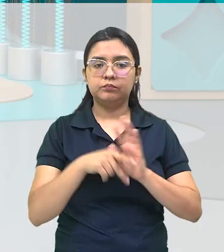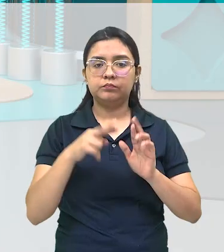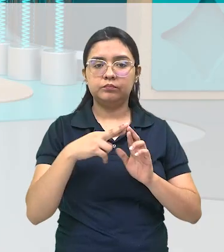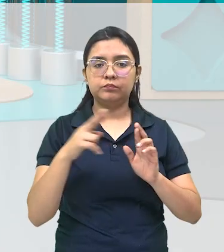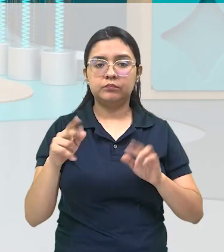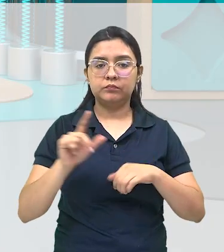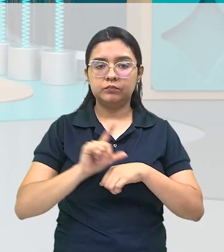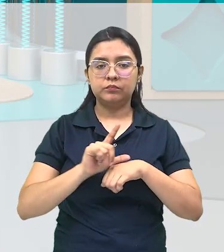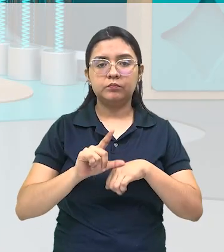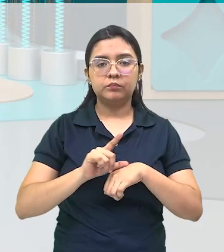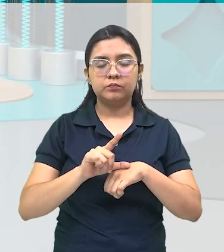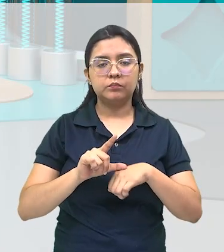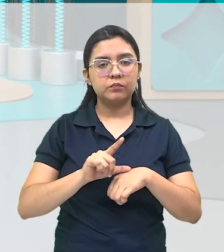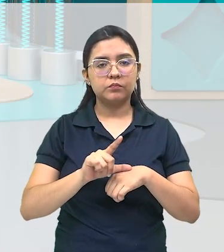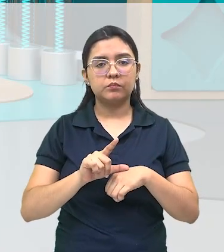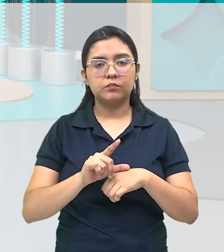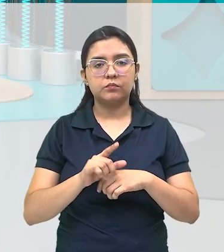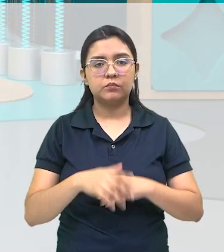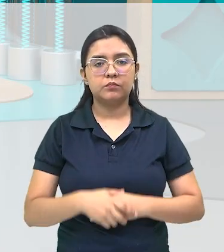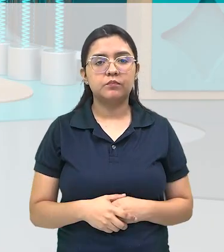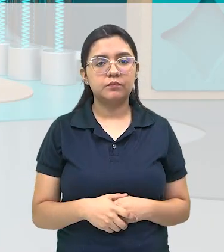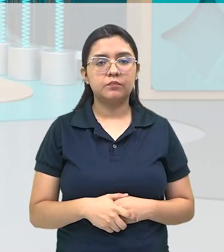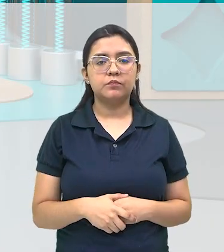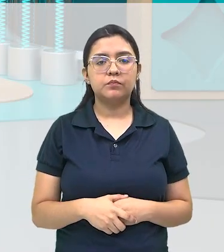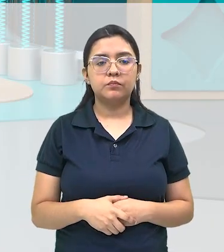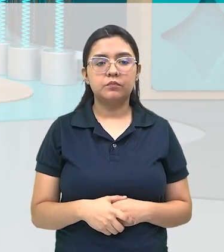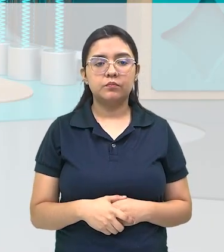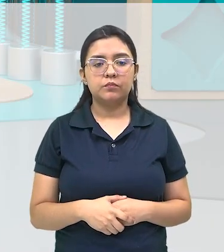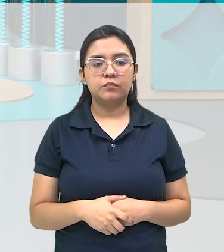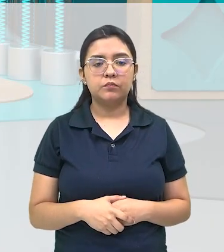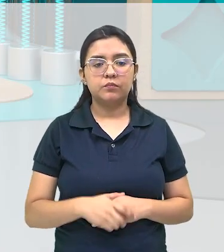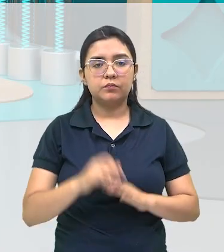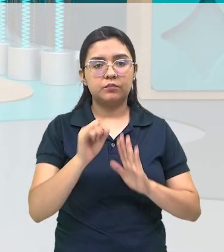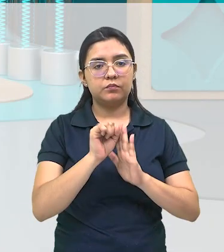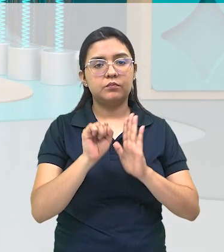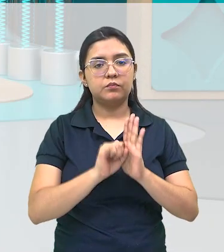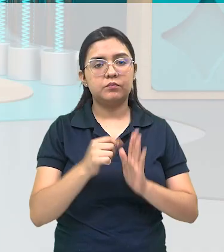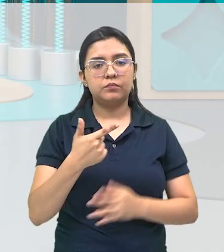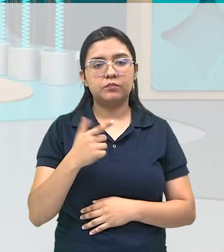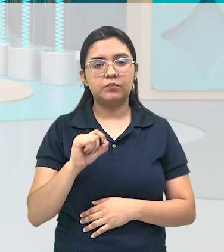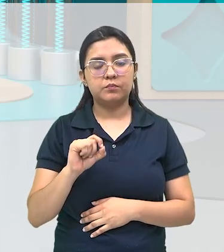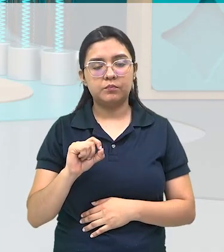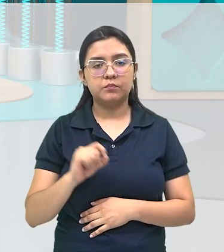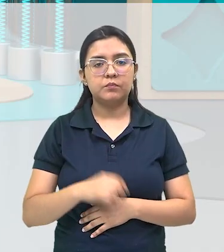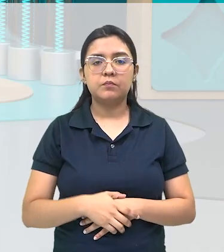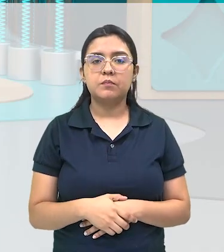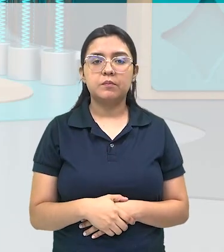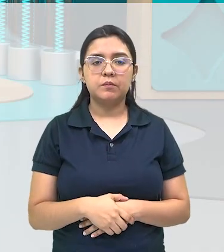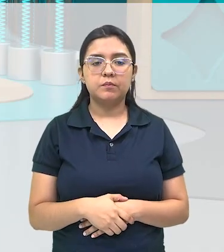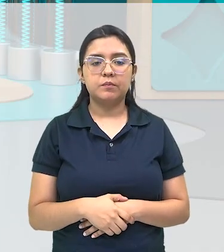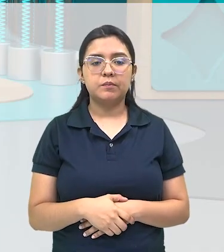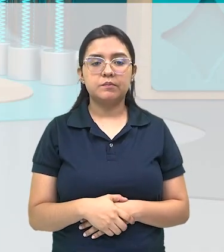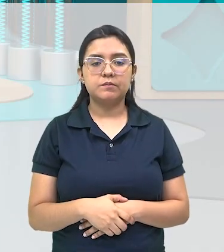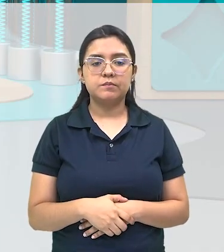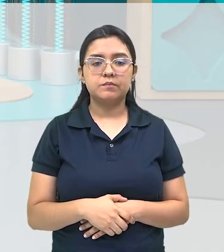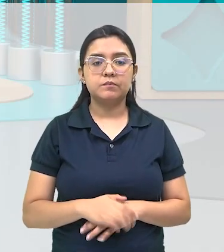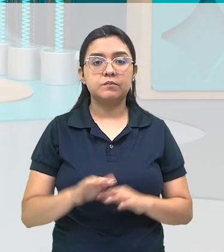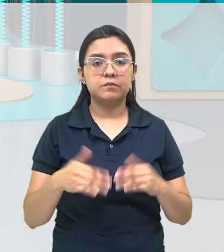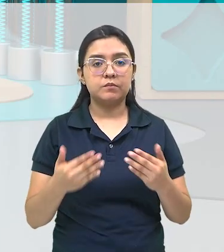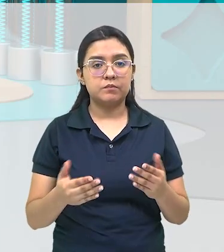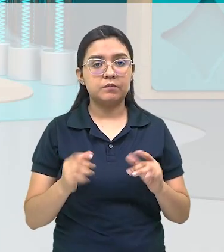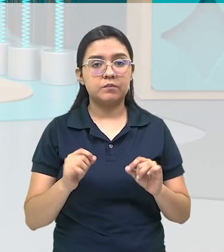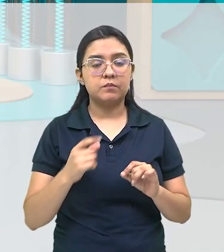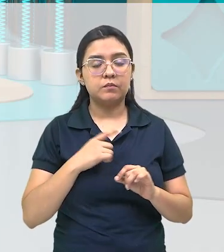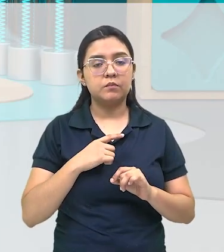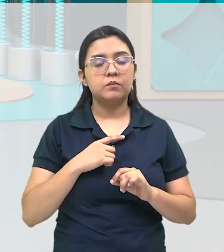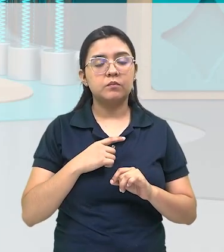de uma seita lá por volta do início do século XX. No momento que ele conheceu